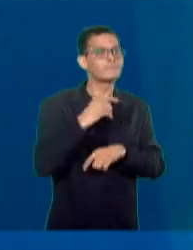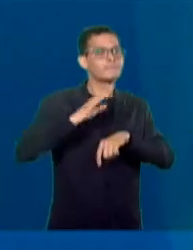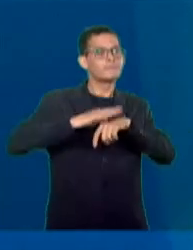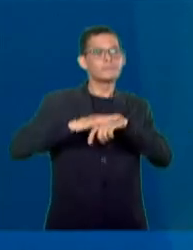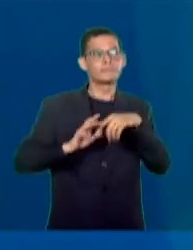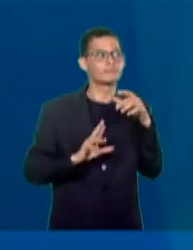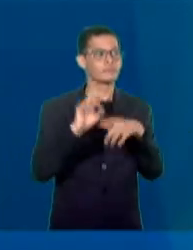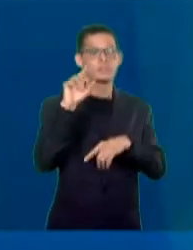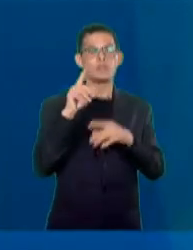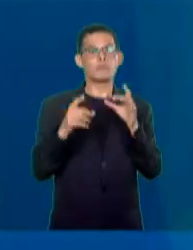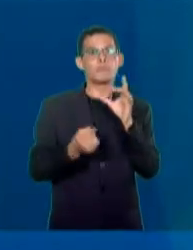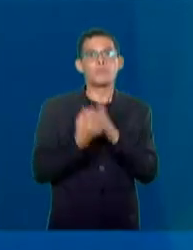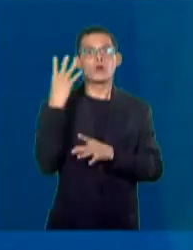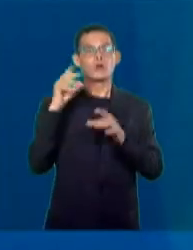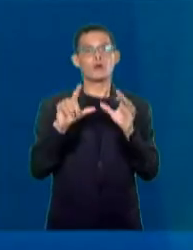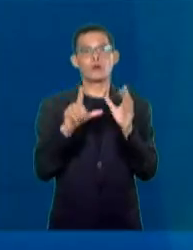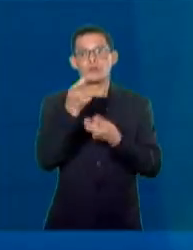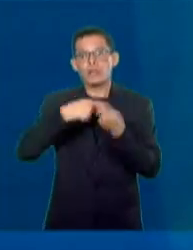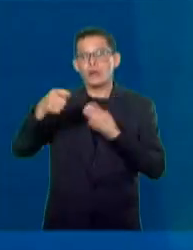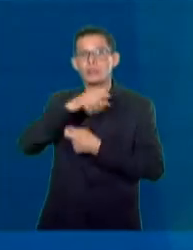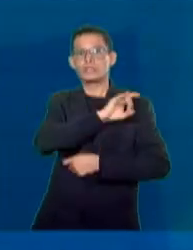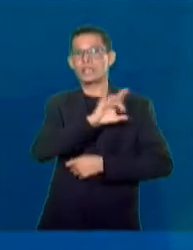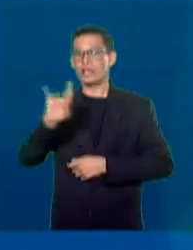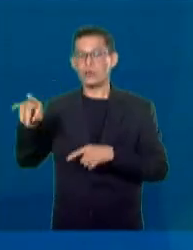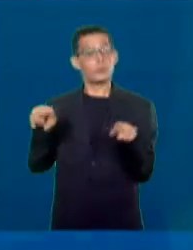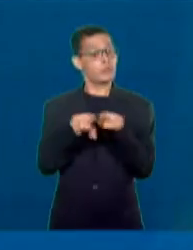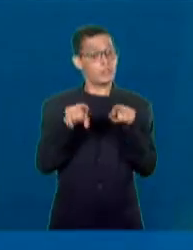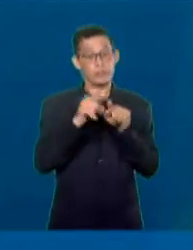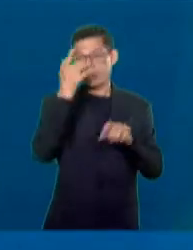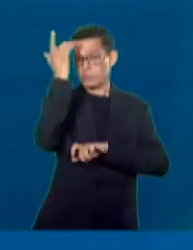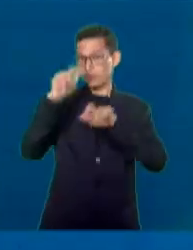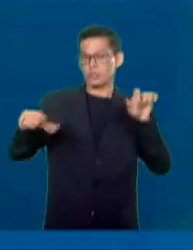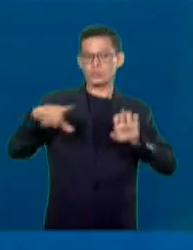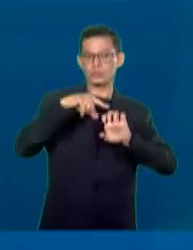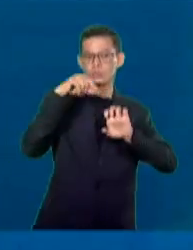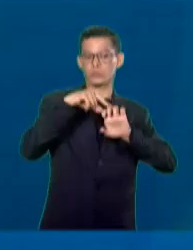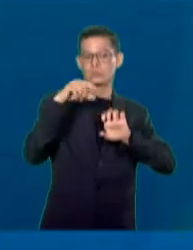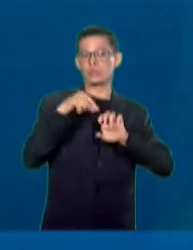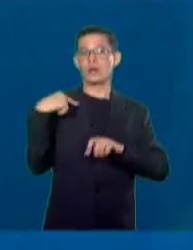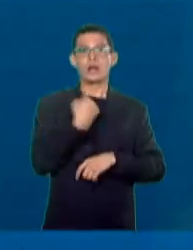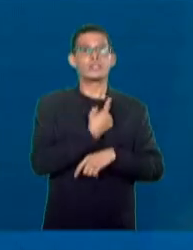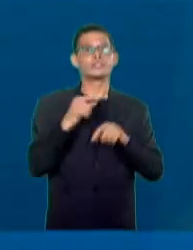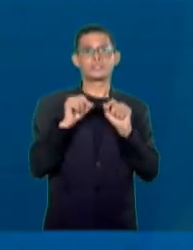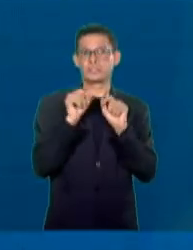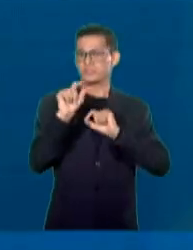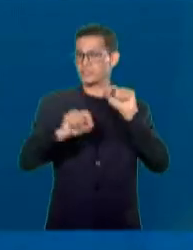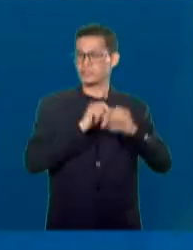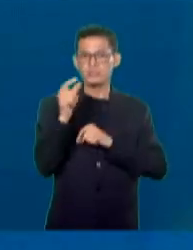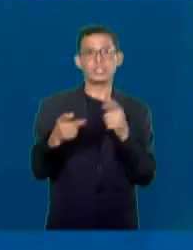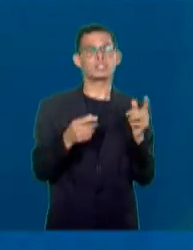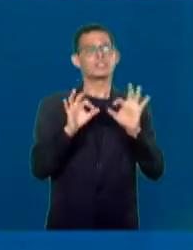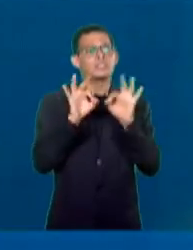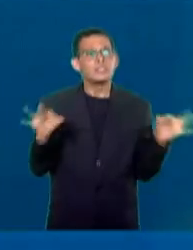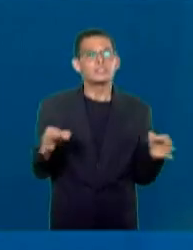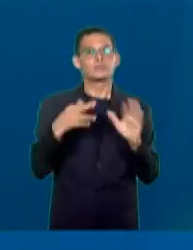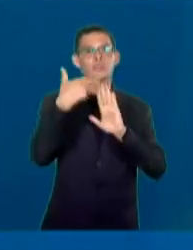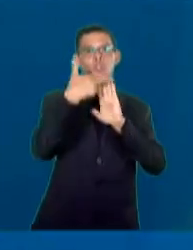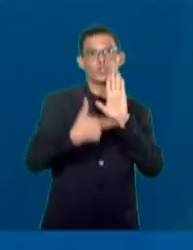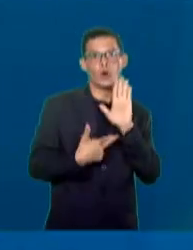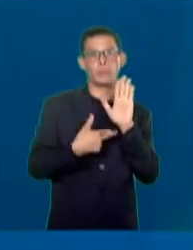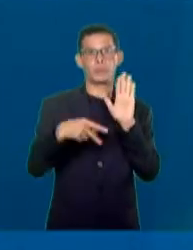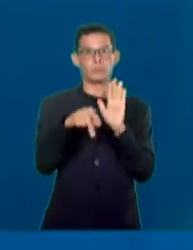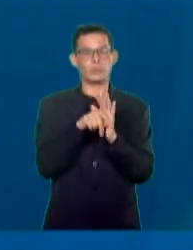negócio também para os para os empresários nós simplificamos milhares de normas regulamentadoras